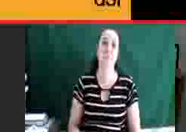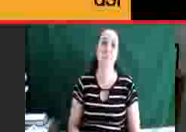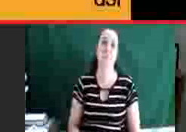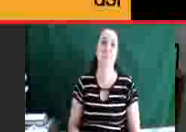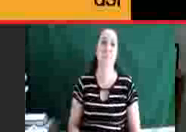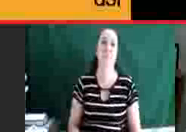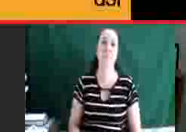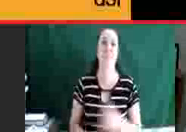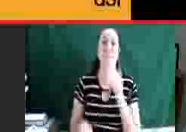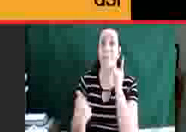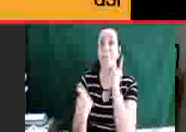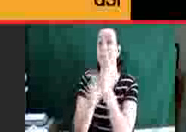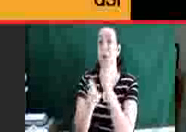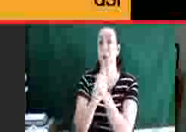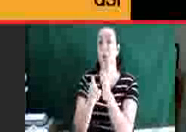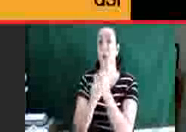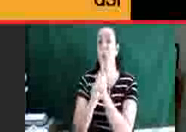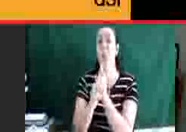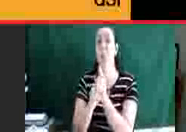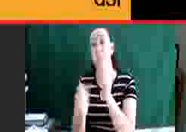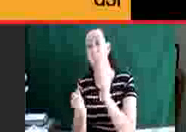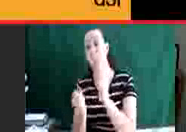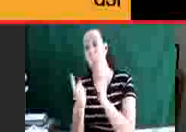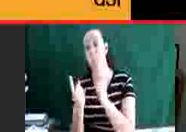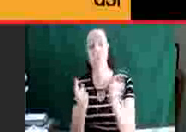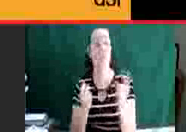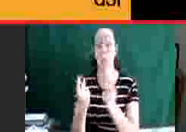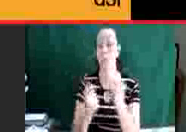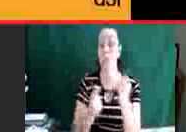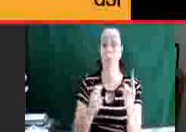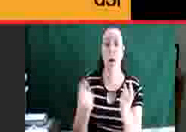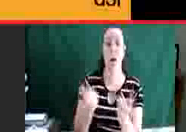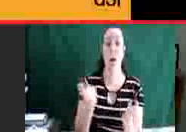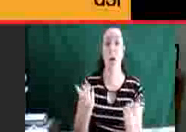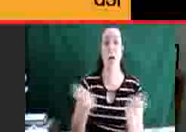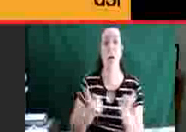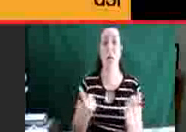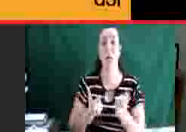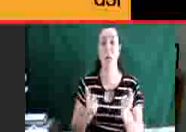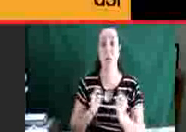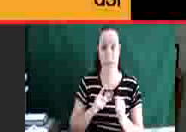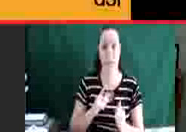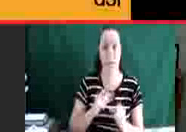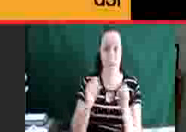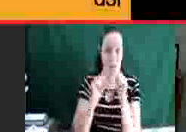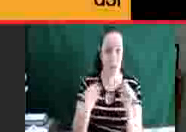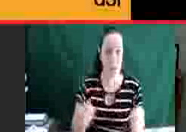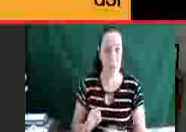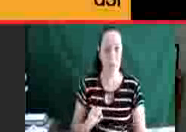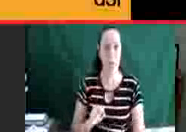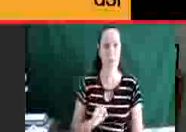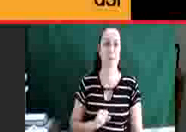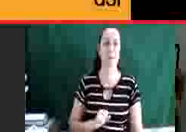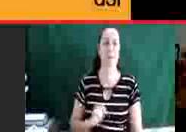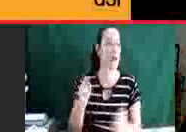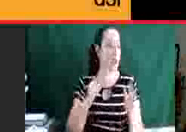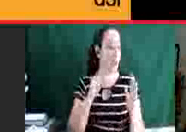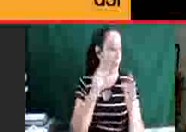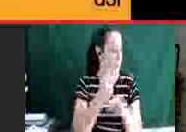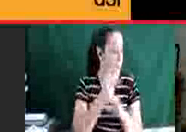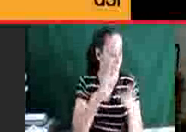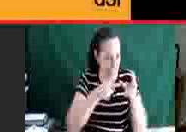ser instalada numa máquina, né? Vai ter que passar a cópia do pendrive. Se fosse na aula comum, sim.